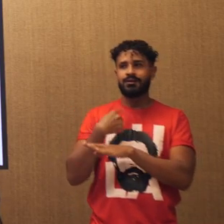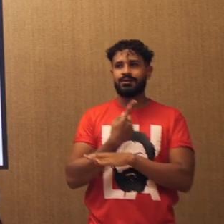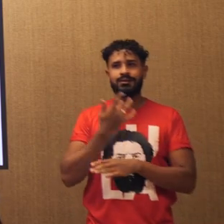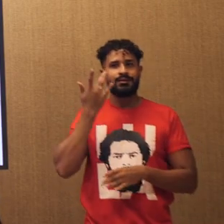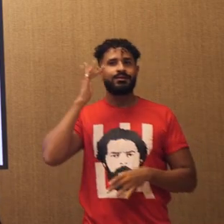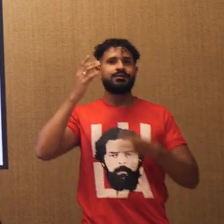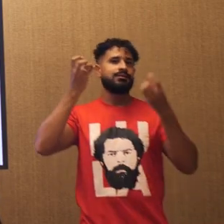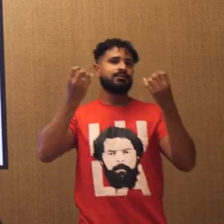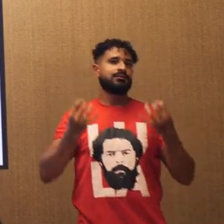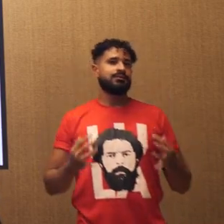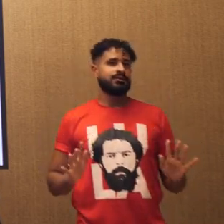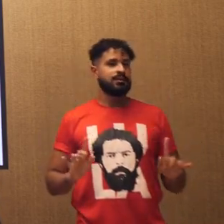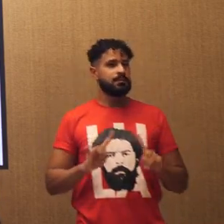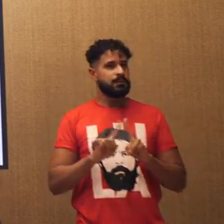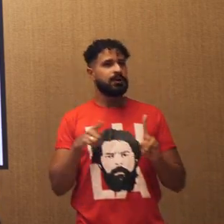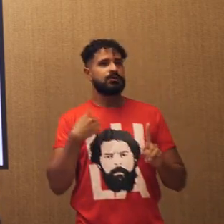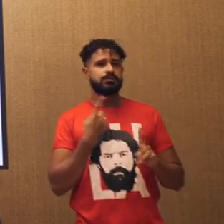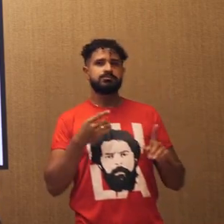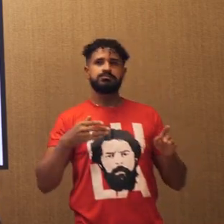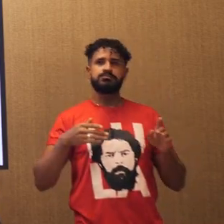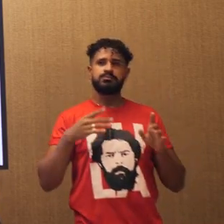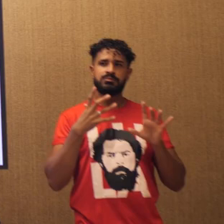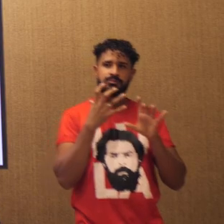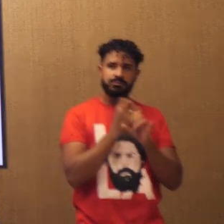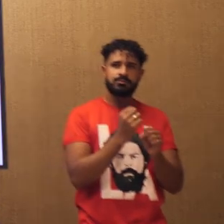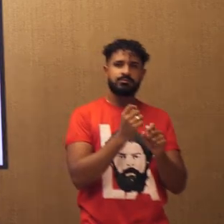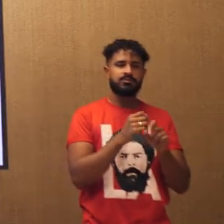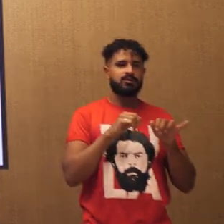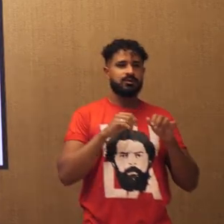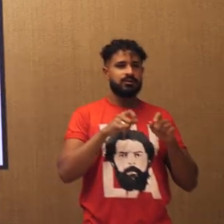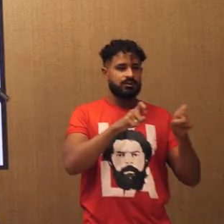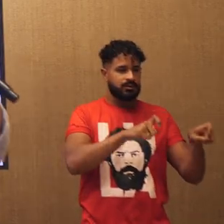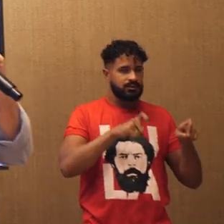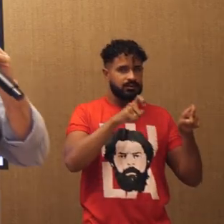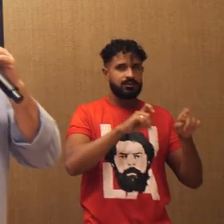explicar. Mas nós saímos para fazer roça comunitária,